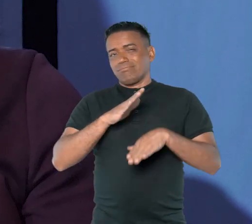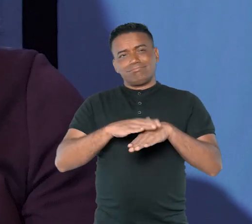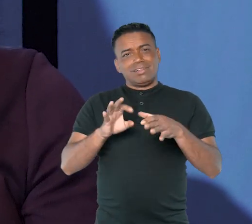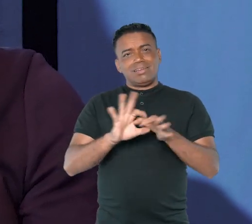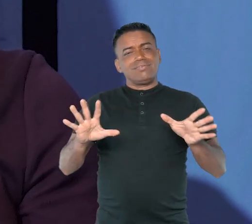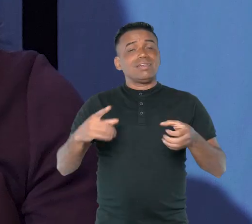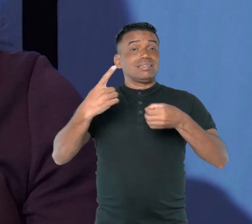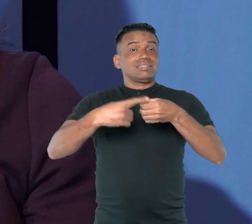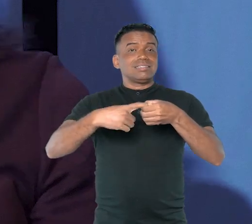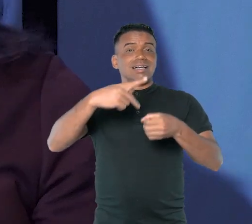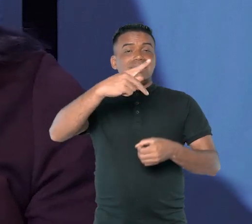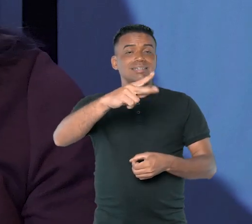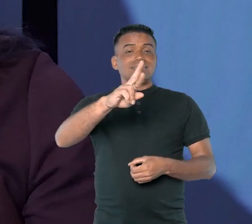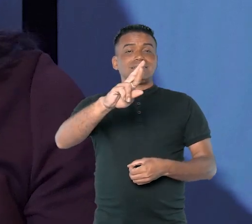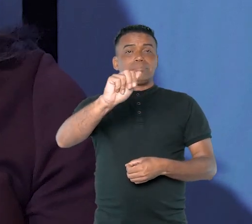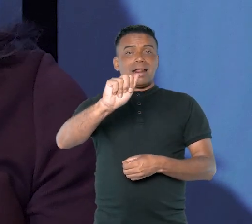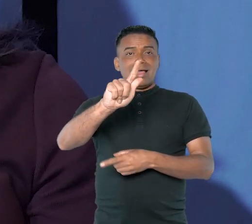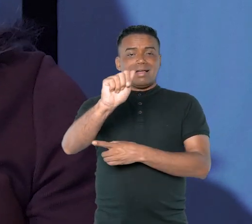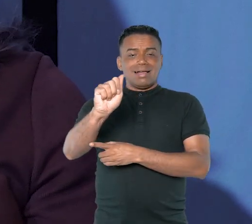Praga, por causa do Kundera.